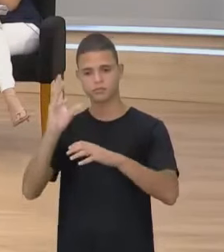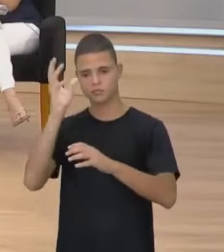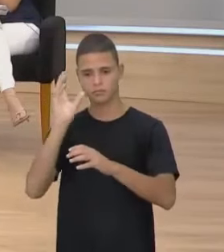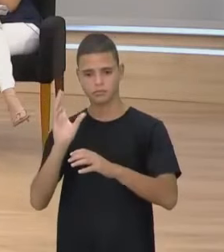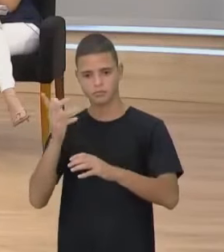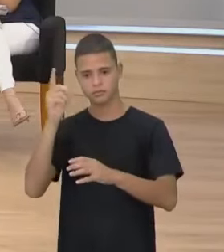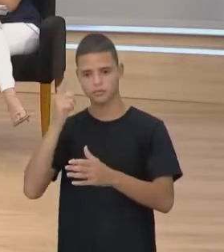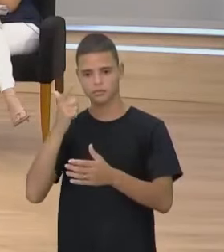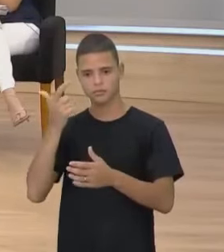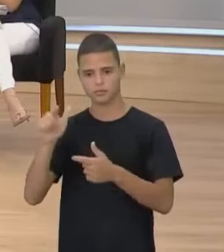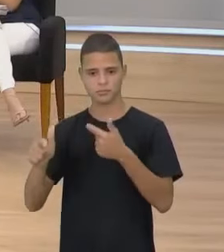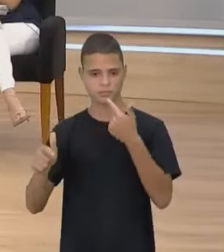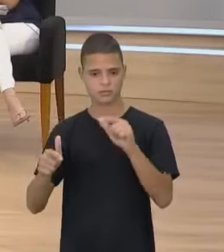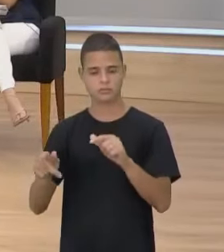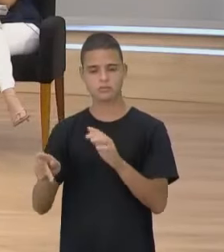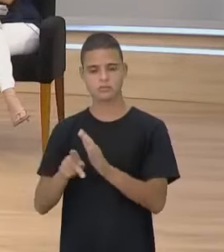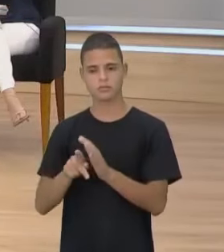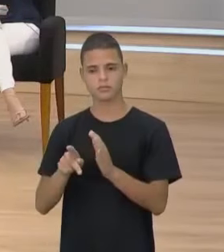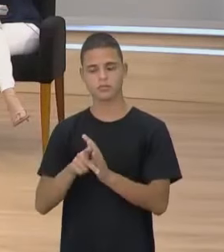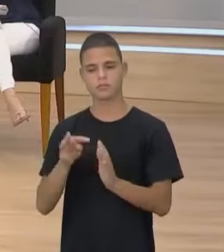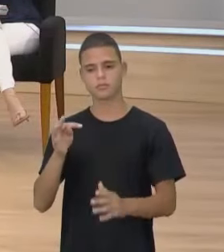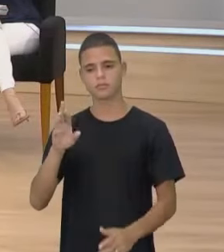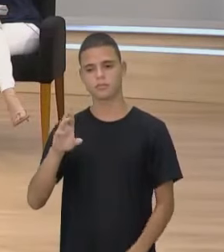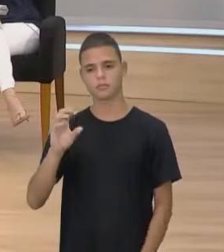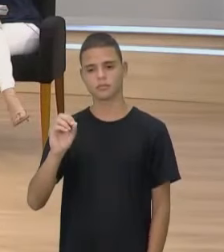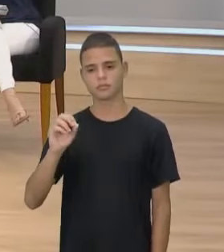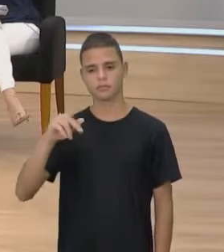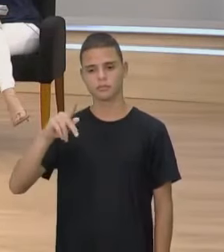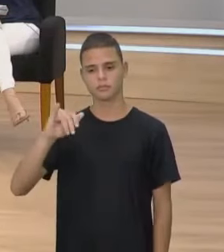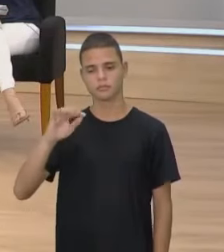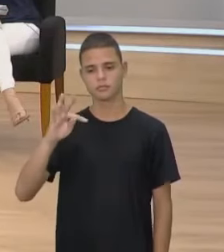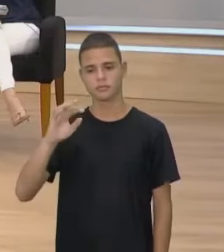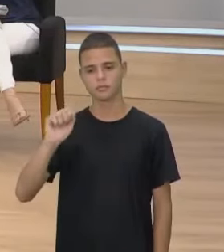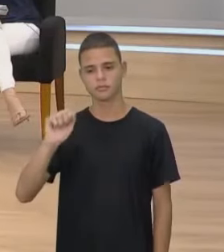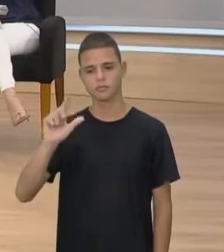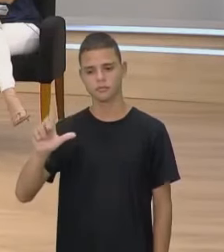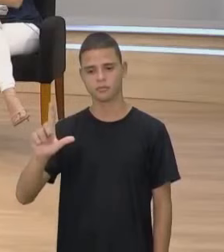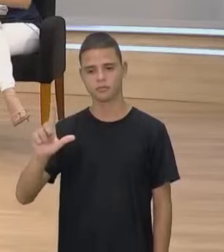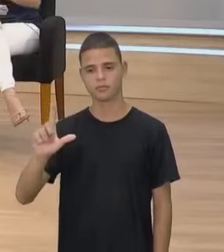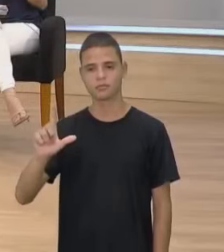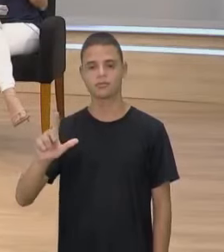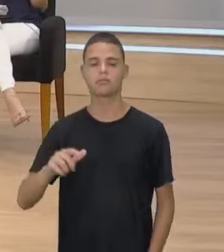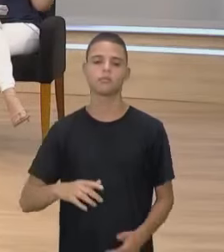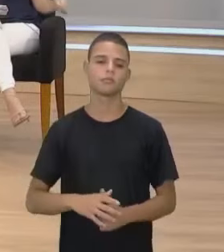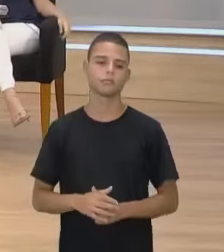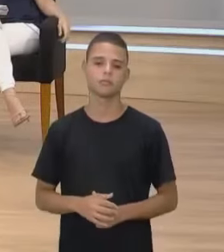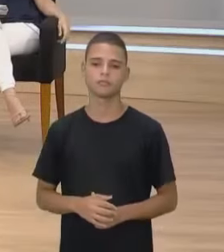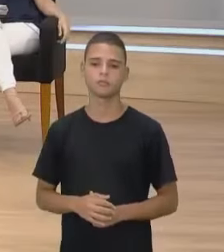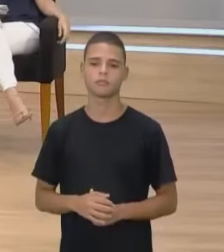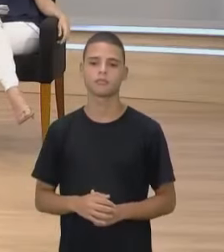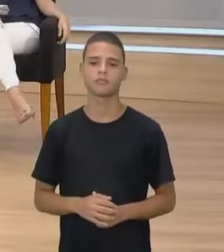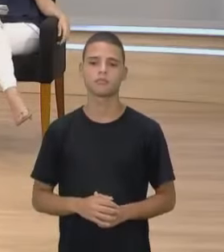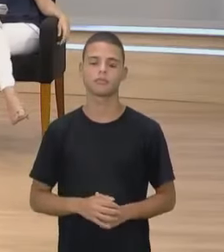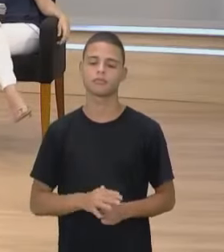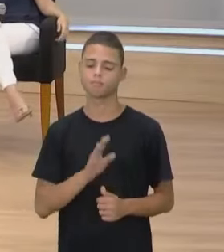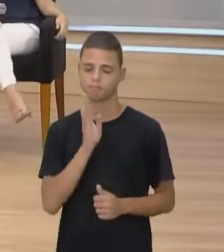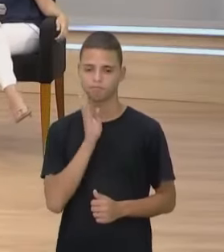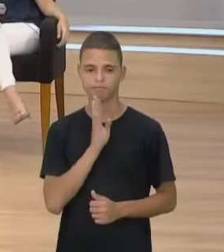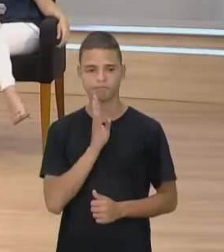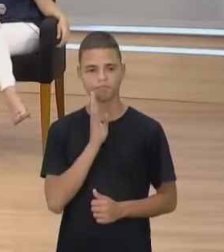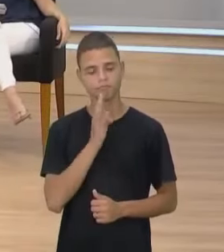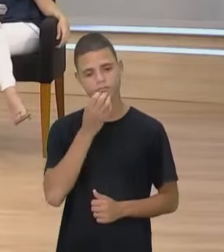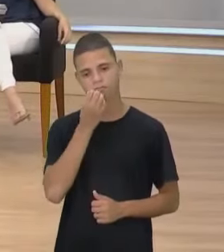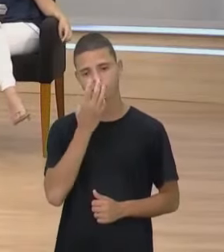ciclones extratropicais. São tropicais. São tropicais, né? Porque ocorrem na região intertropical. Exatamente. E são Perfeito. Os furacões,